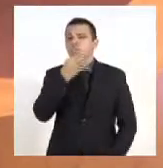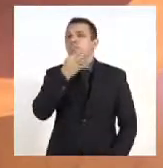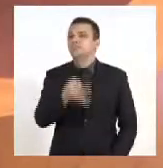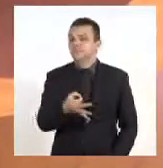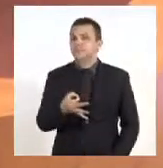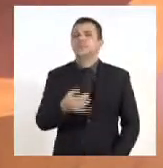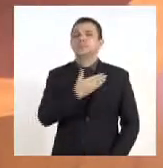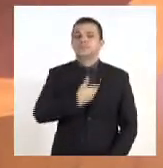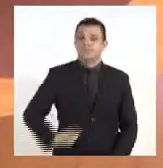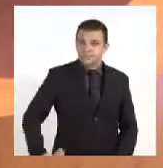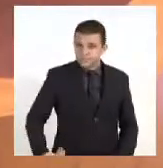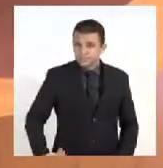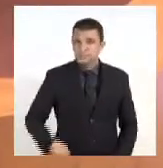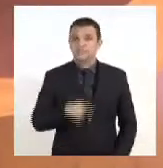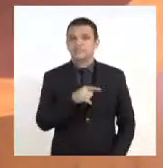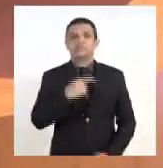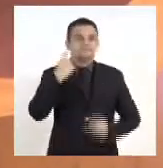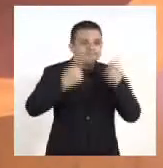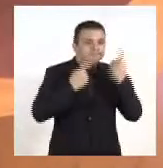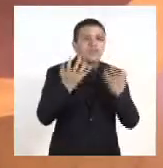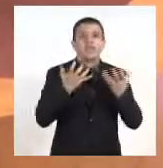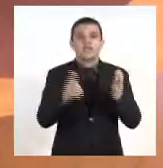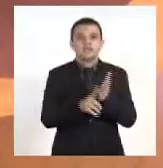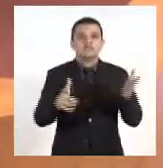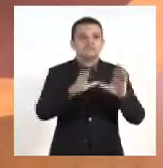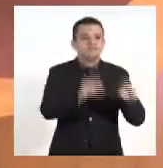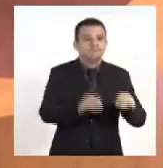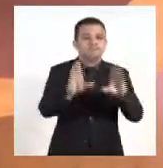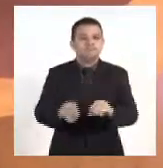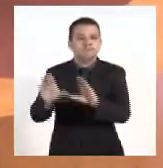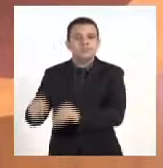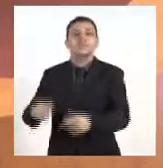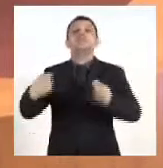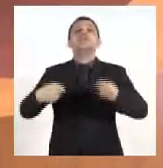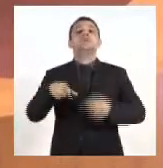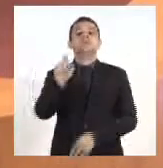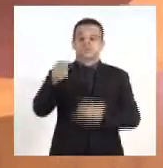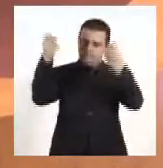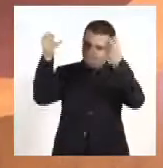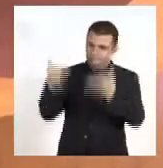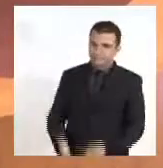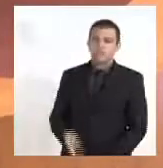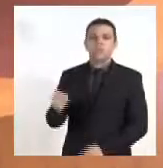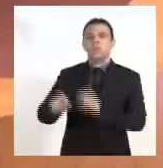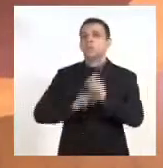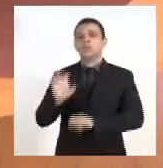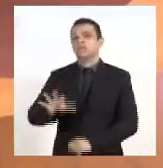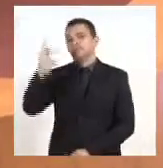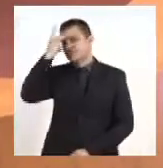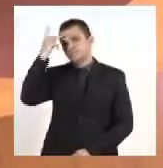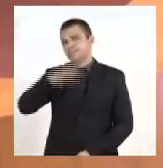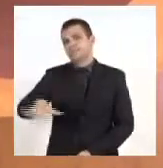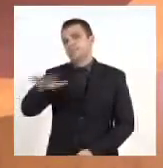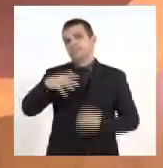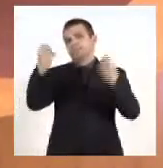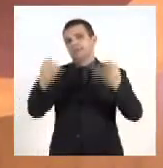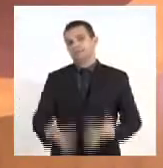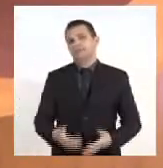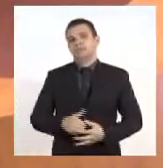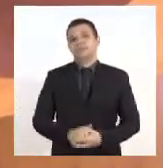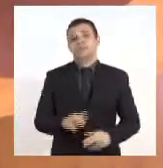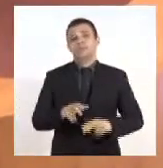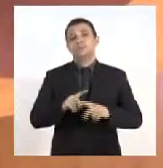de estar preocupado em querer calar a boca de imprensa, ele tem que dar satisfação para as pessoas, porque até agora nós não ouvimos